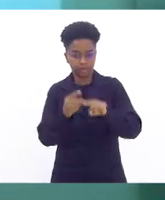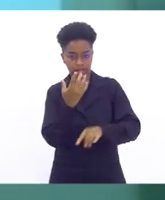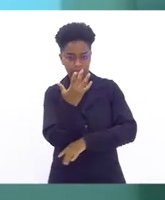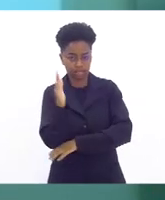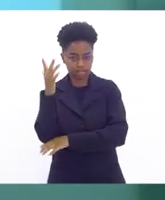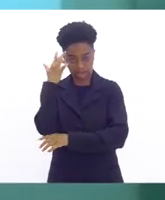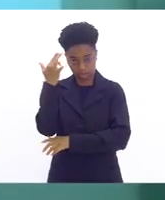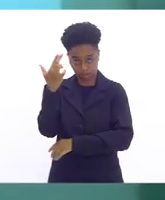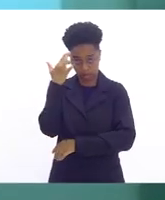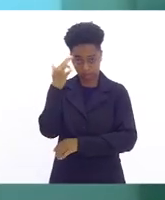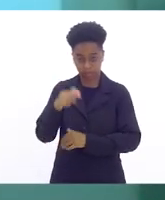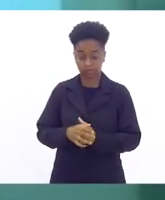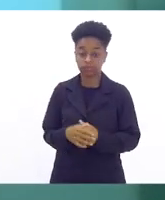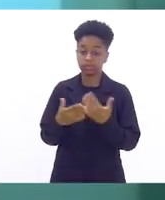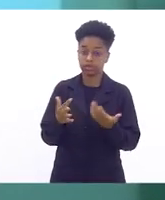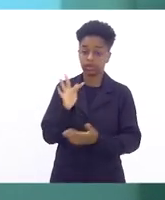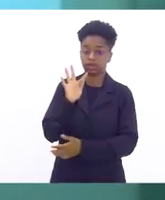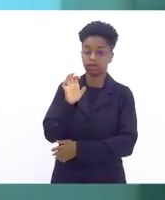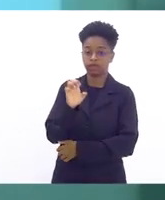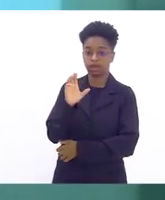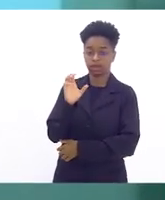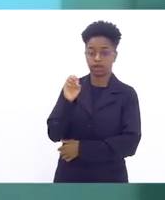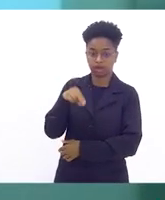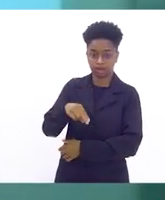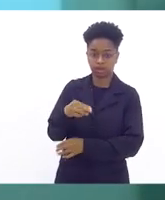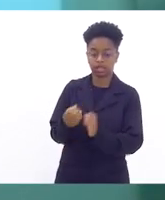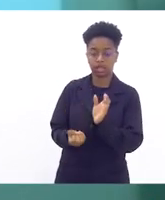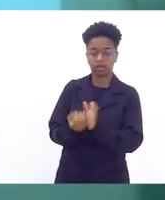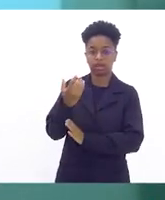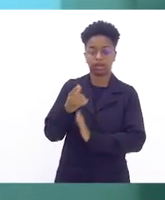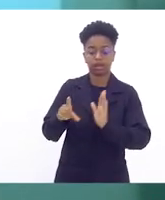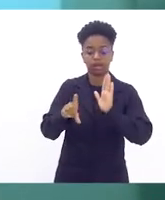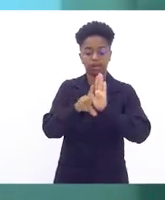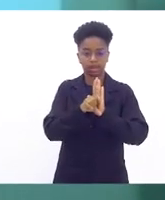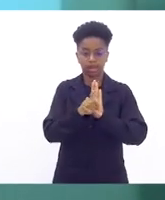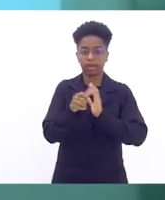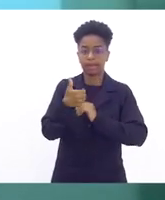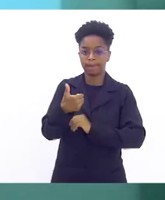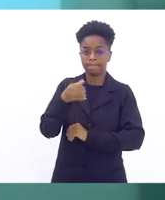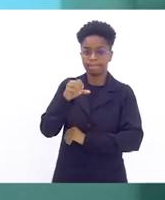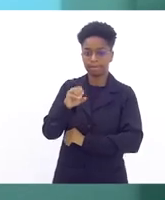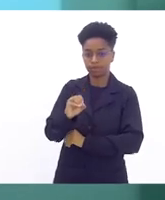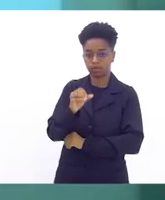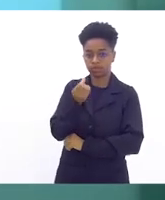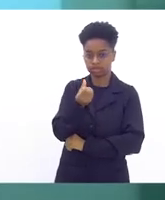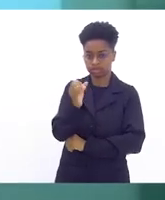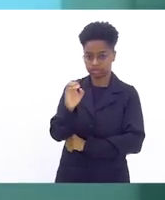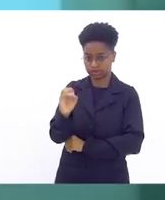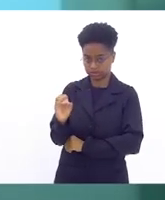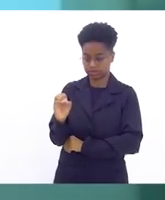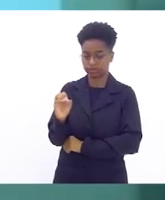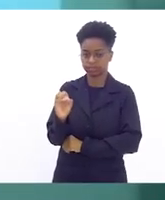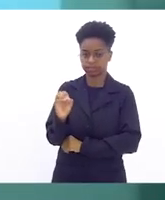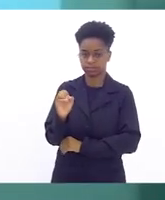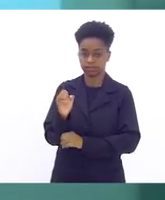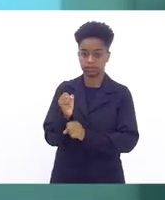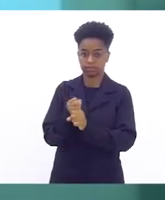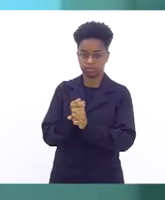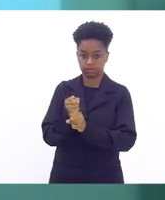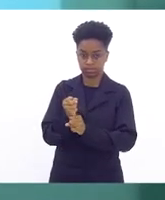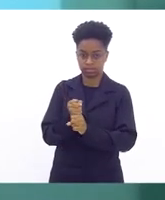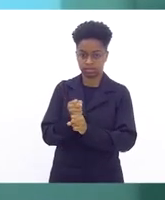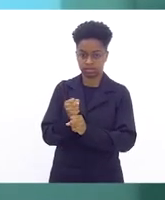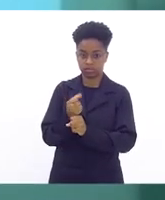como eu falei o fecan ele foi instituído por lei pela lei 1060 de